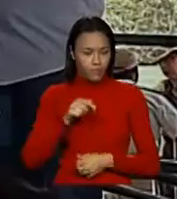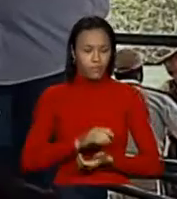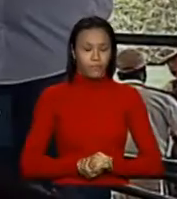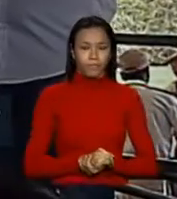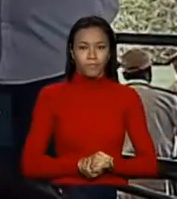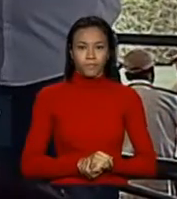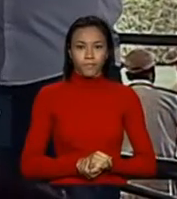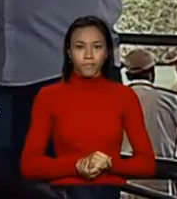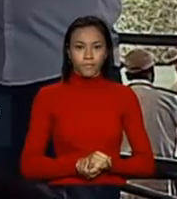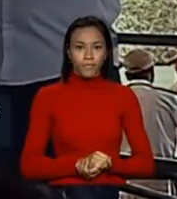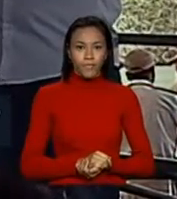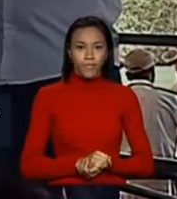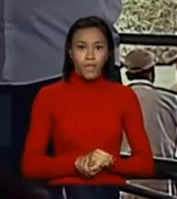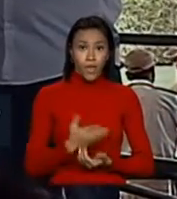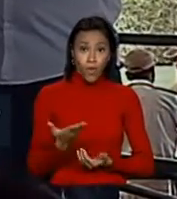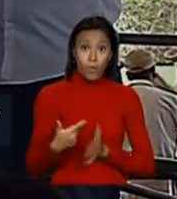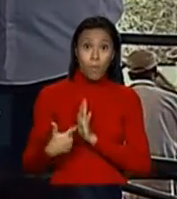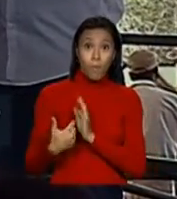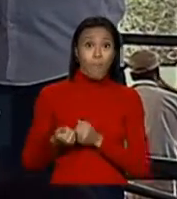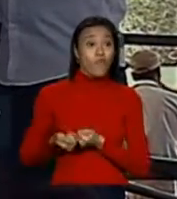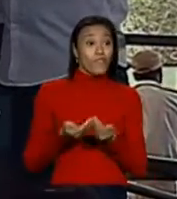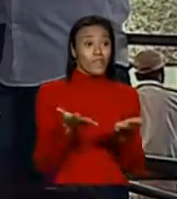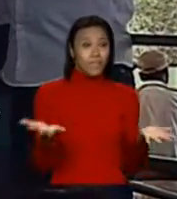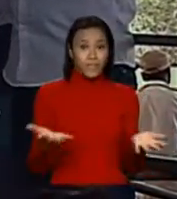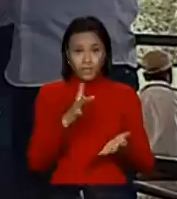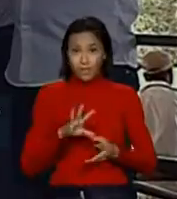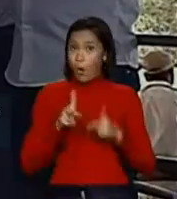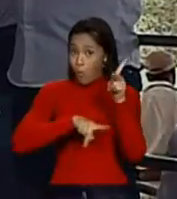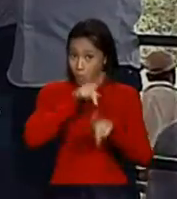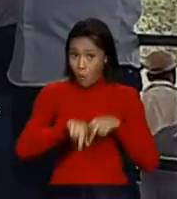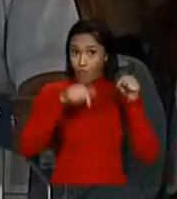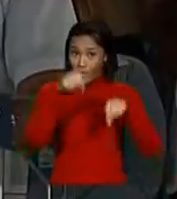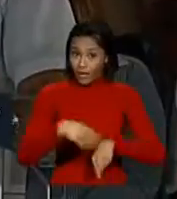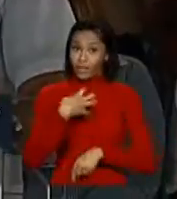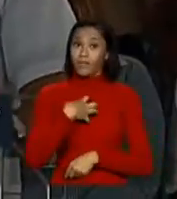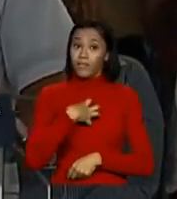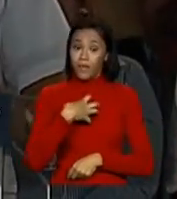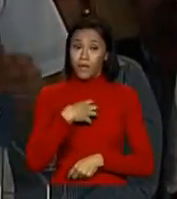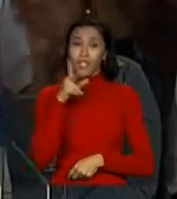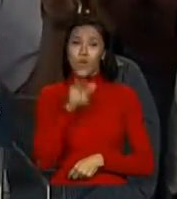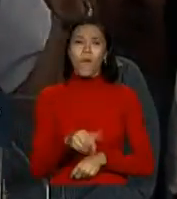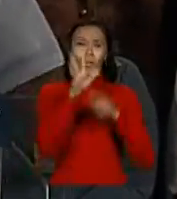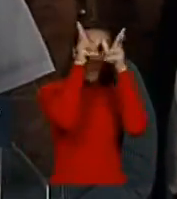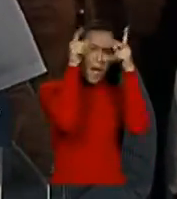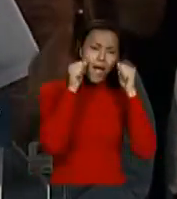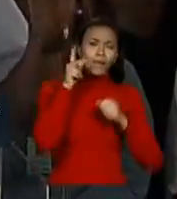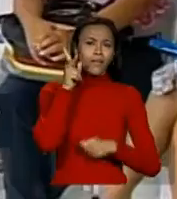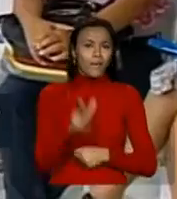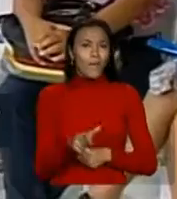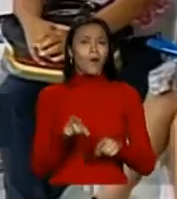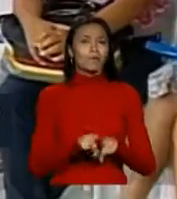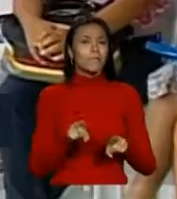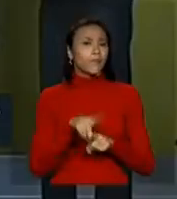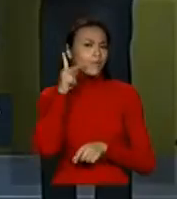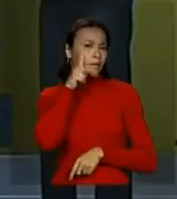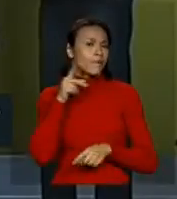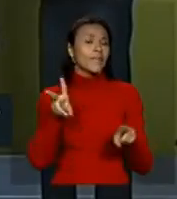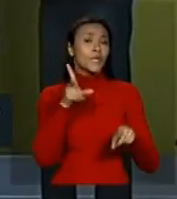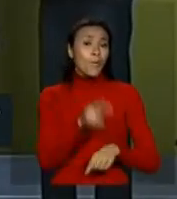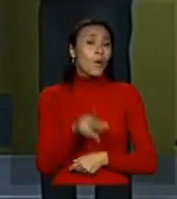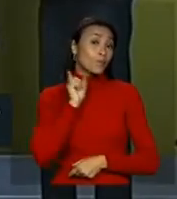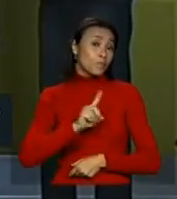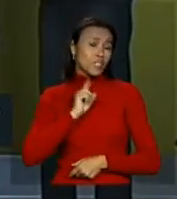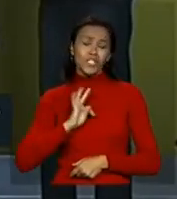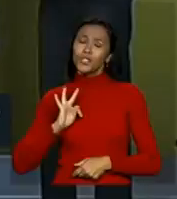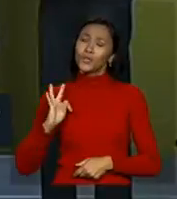aqui oferecendo pra população da Bahia como tá acontecendo lá no Acre como acontece na Paraíba Minas Gerais em